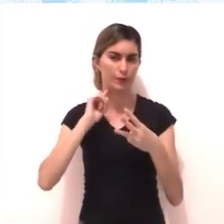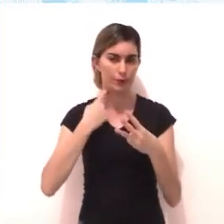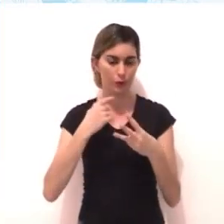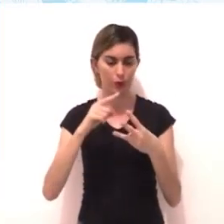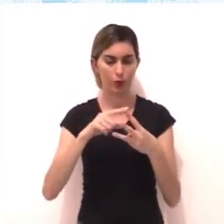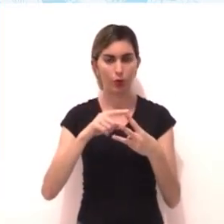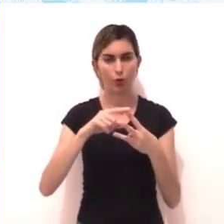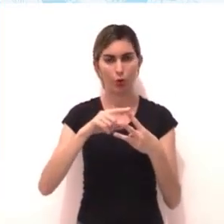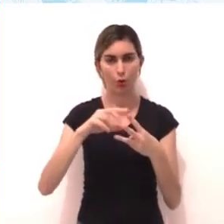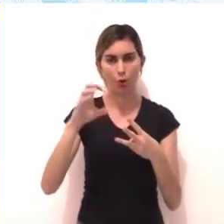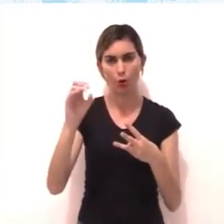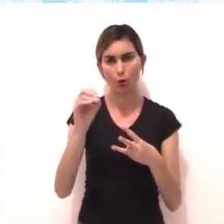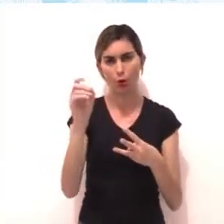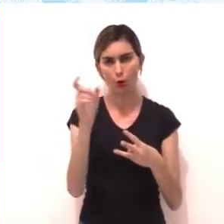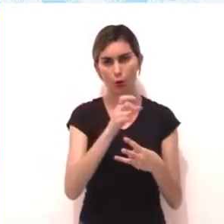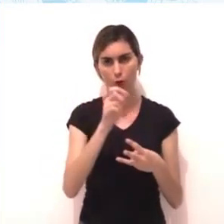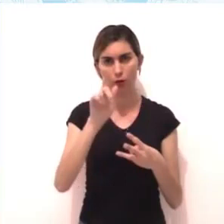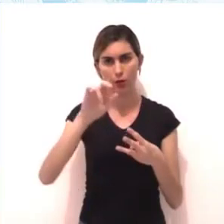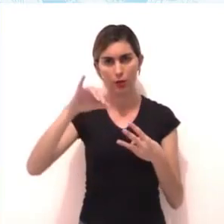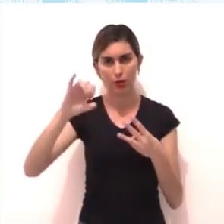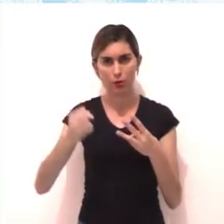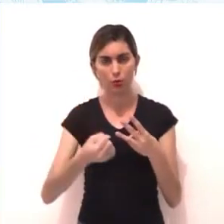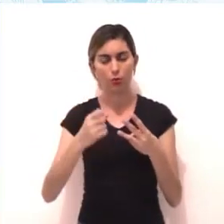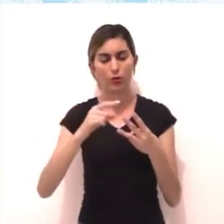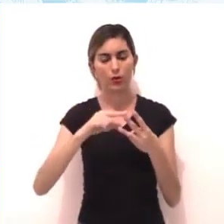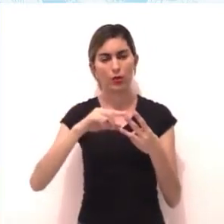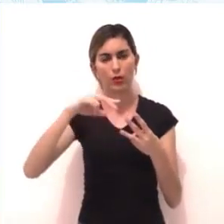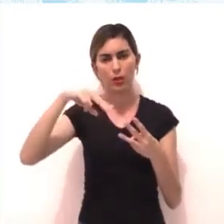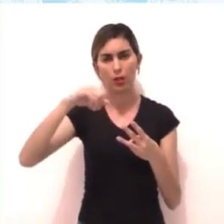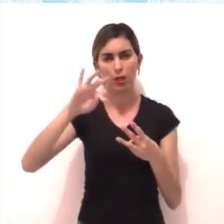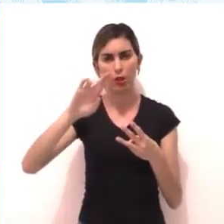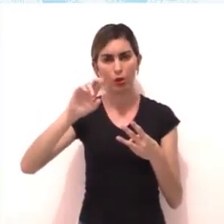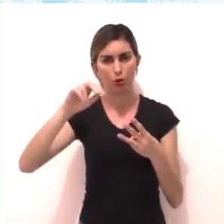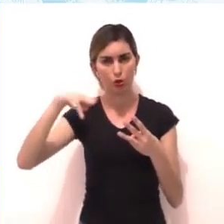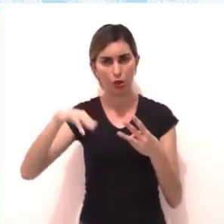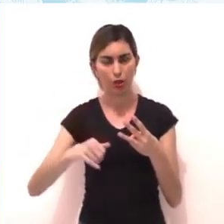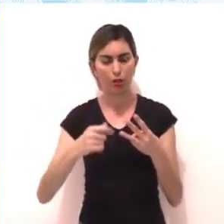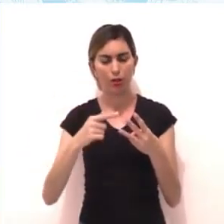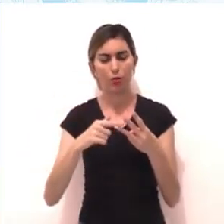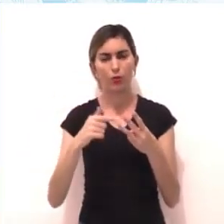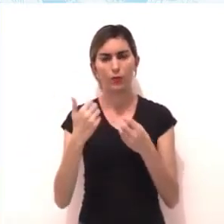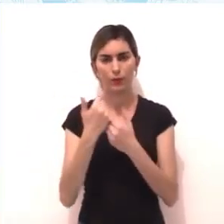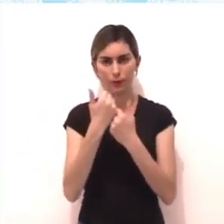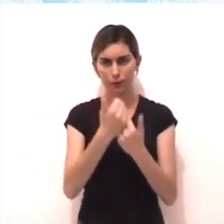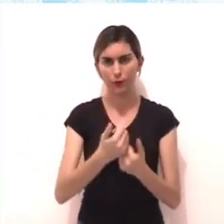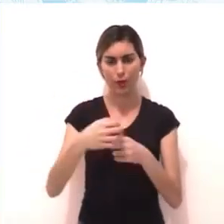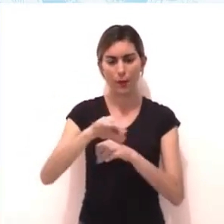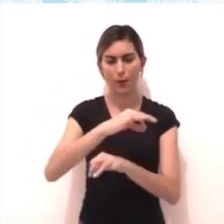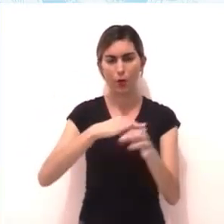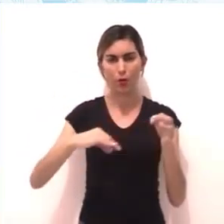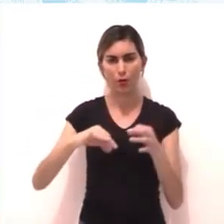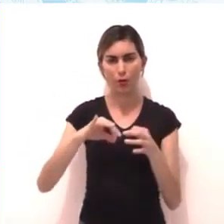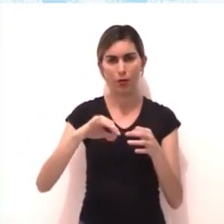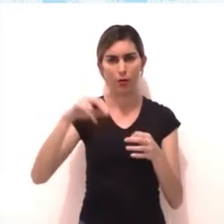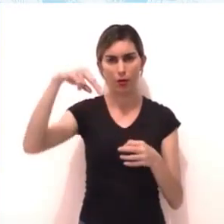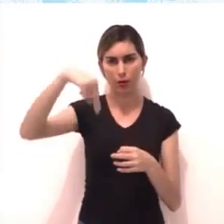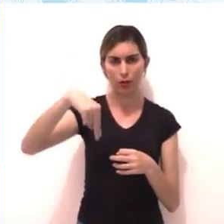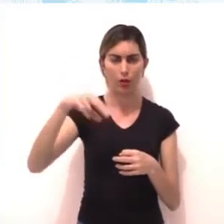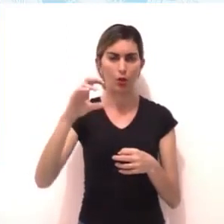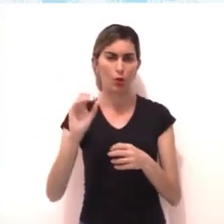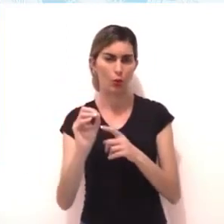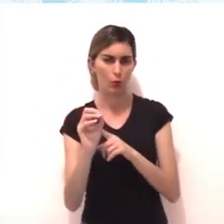os óxidos de nitrogênio, que é representado pela molécula